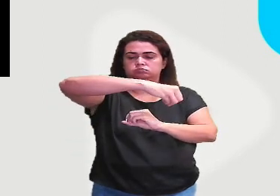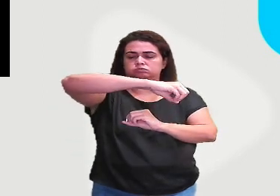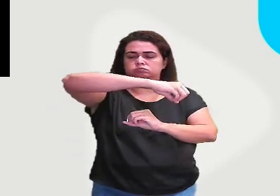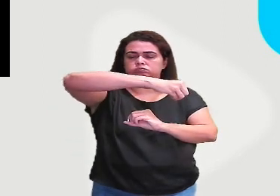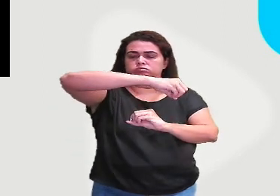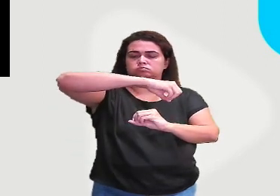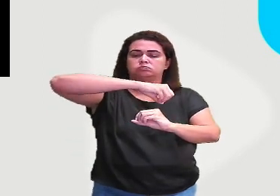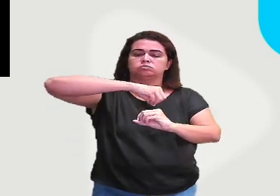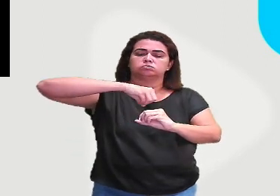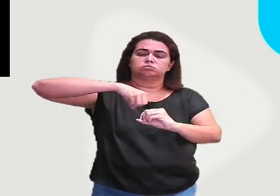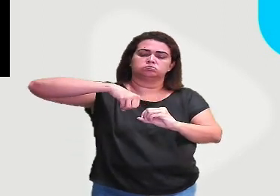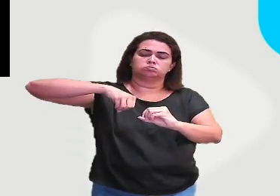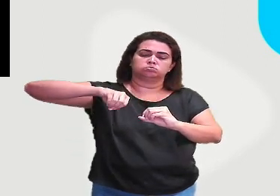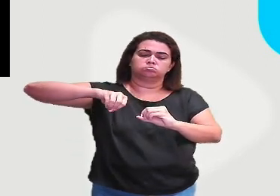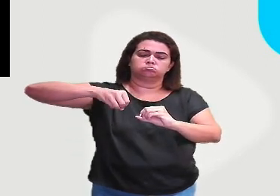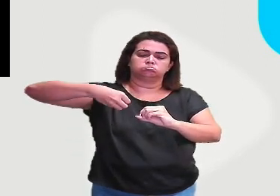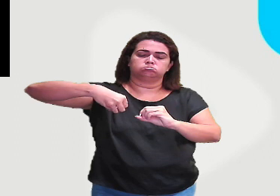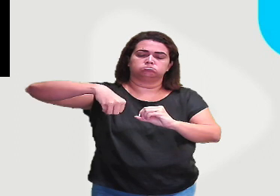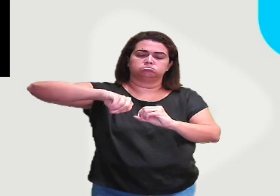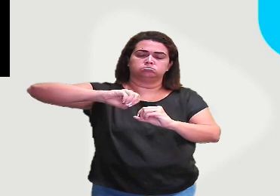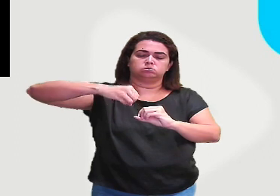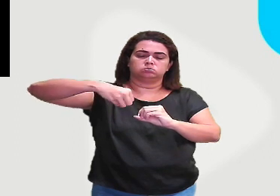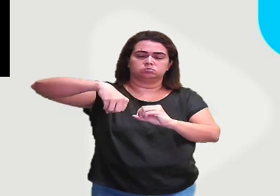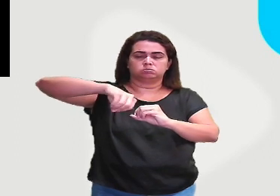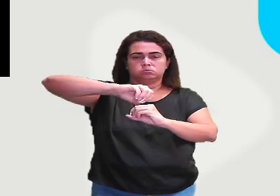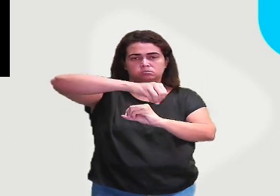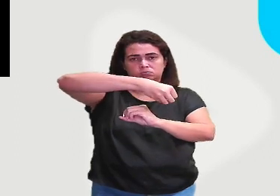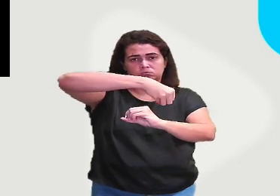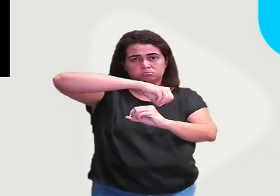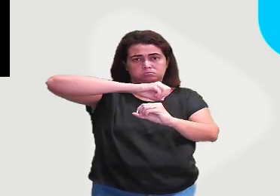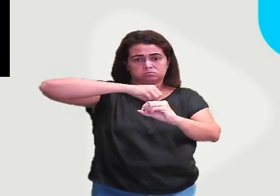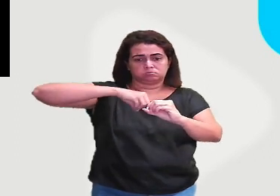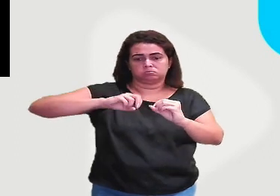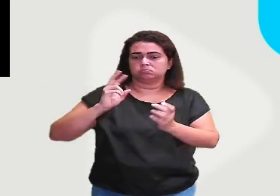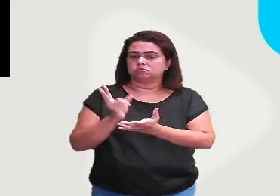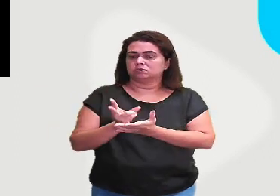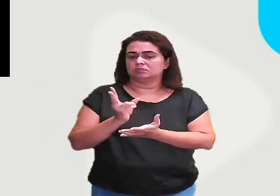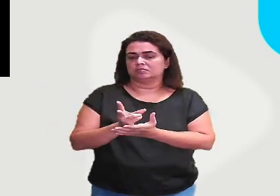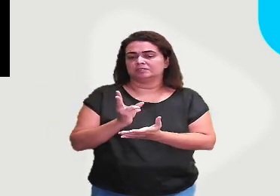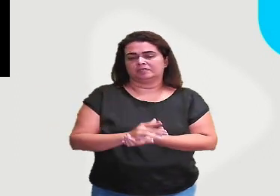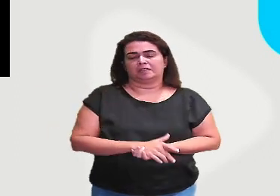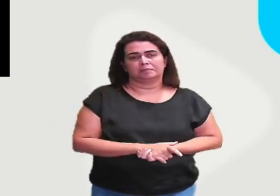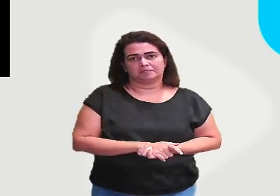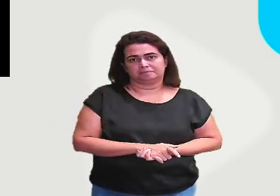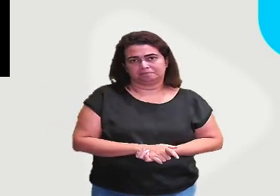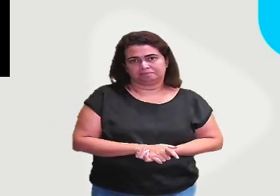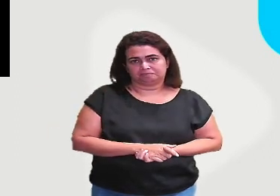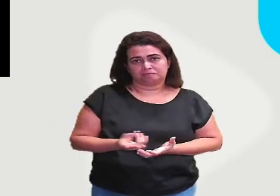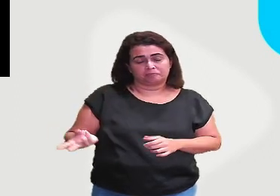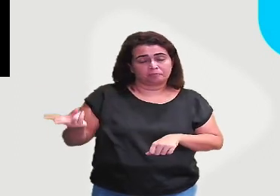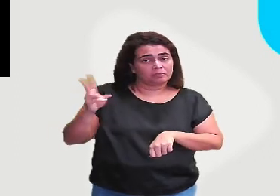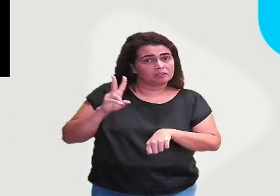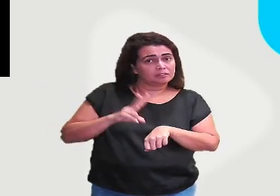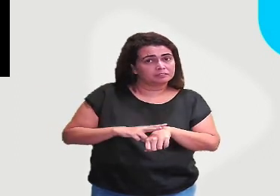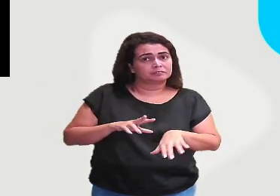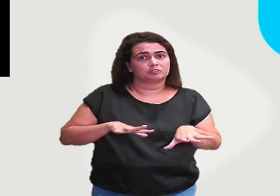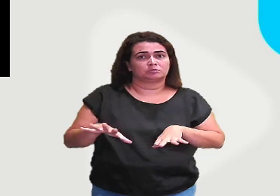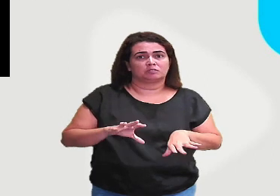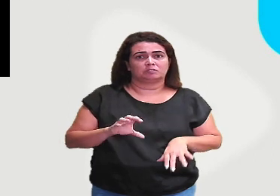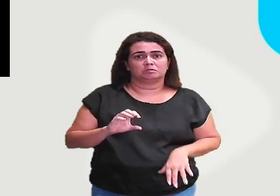da rotação, certo? Que é em torno do seu próprio eixo. Então aqui a gente pode